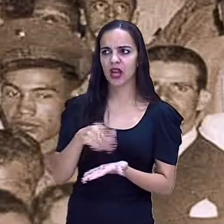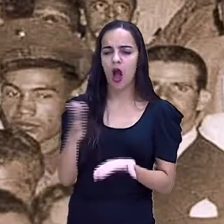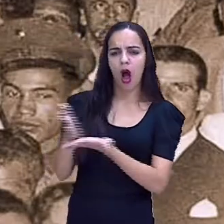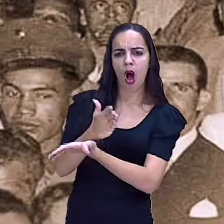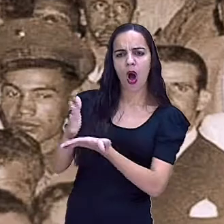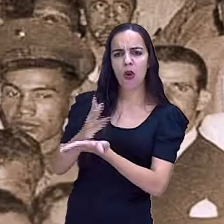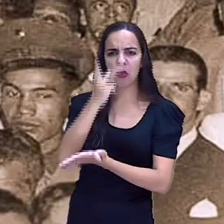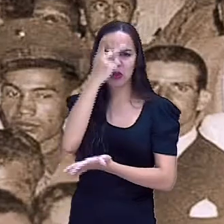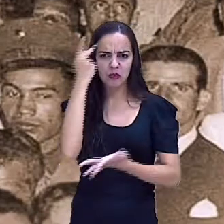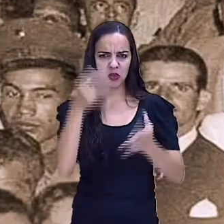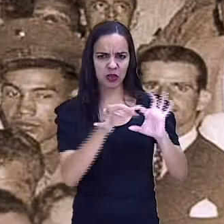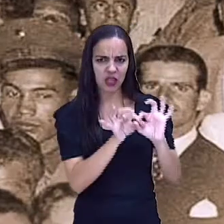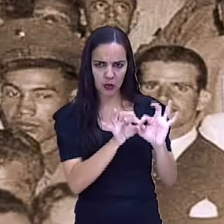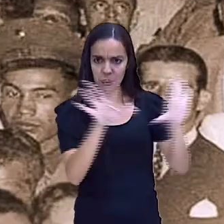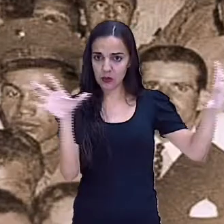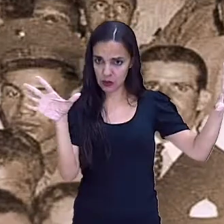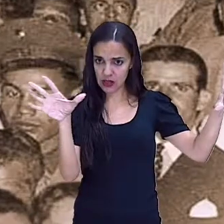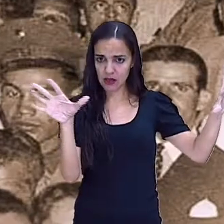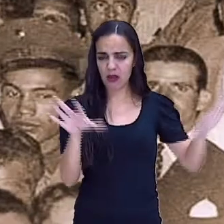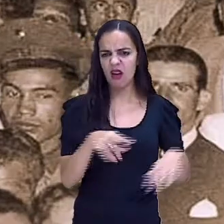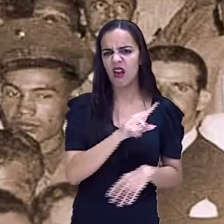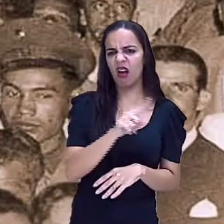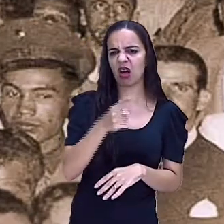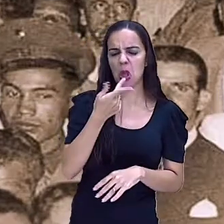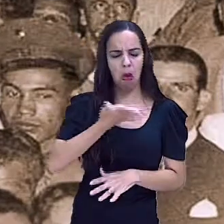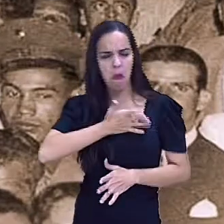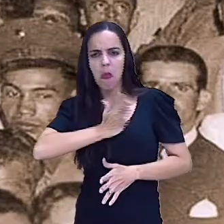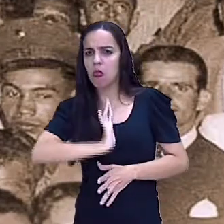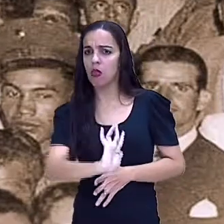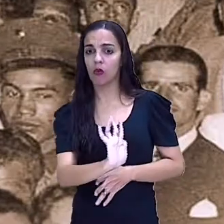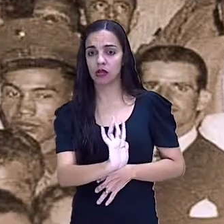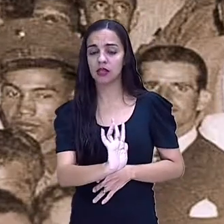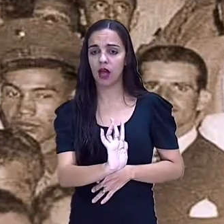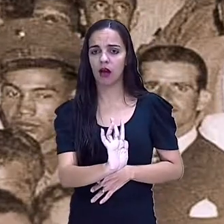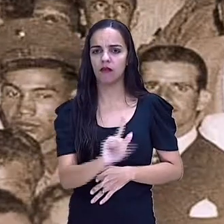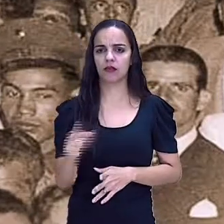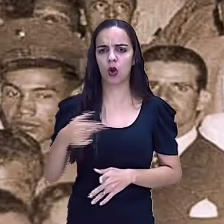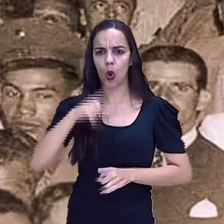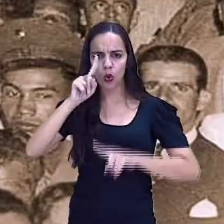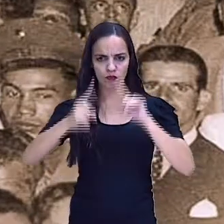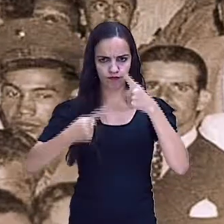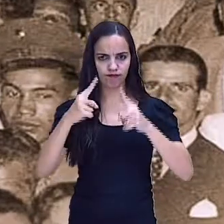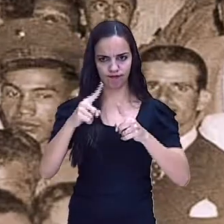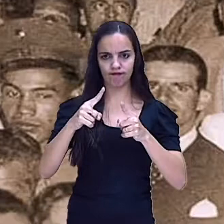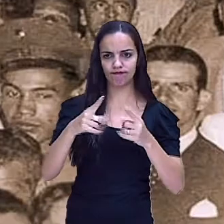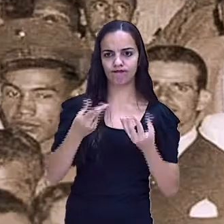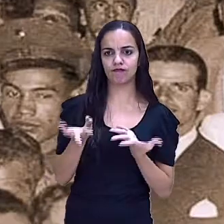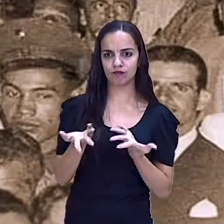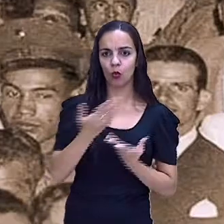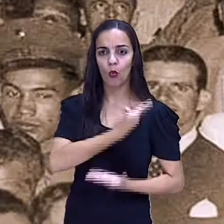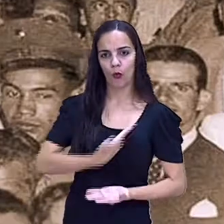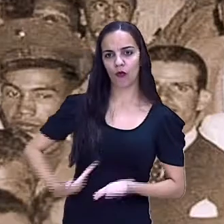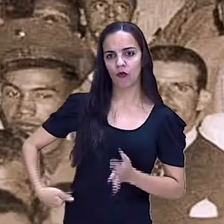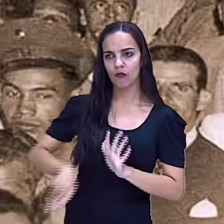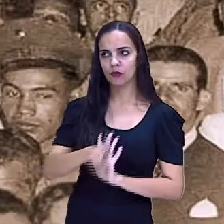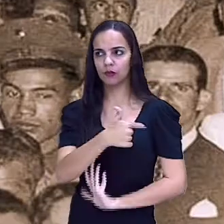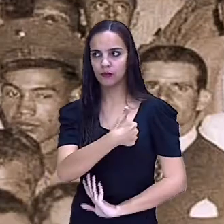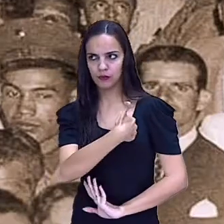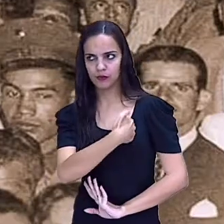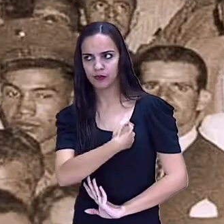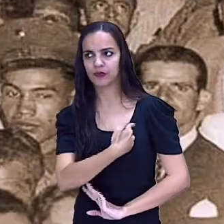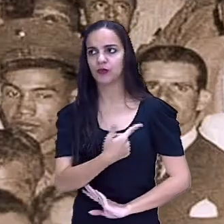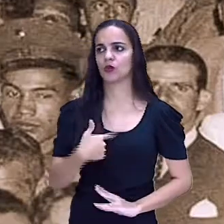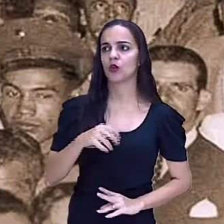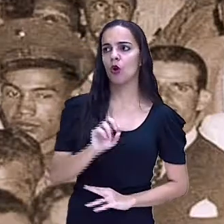os liberais, que afirmavam que Vargas não deveria participar do pleito, ou seja,